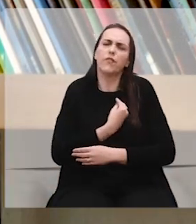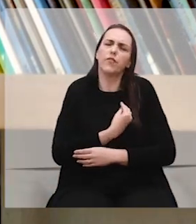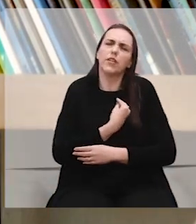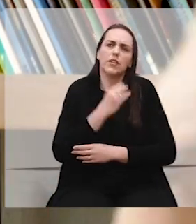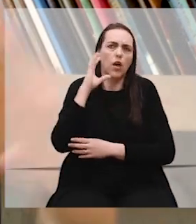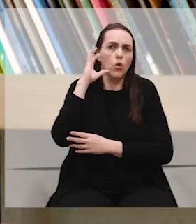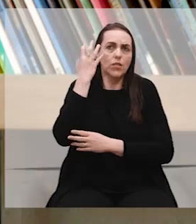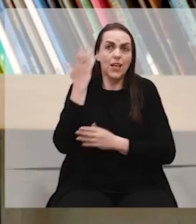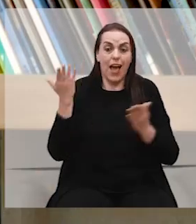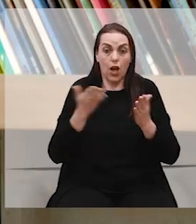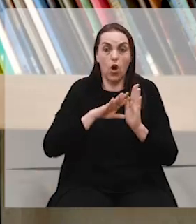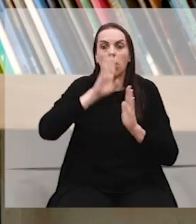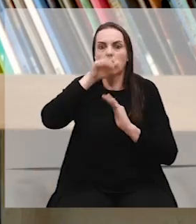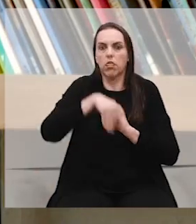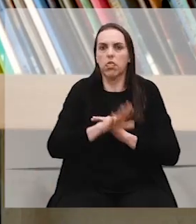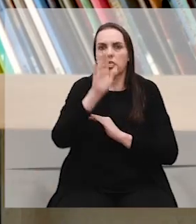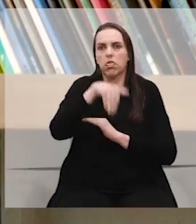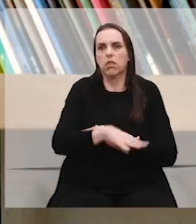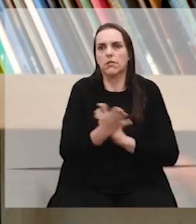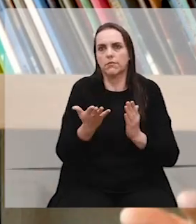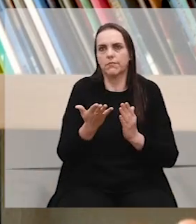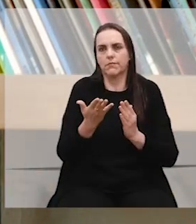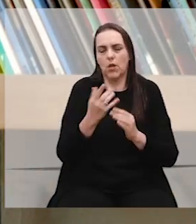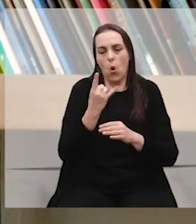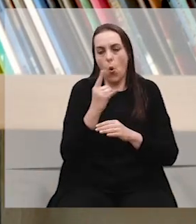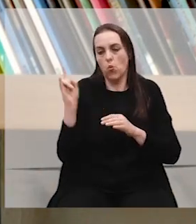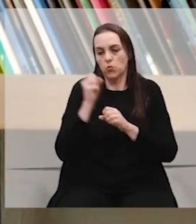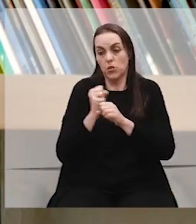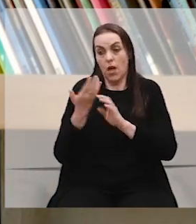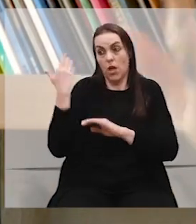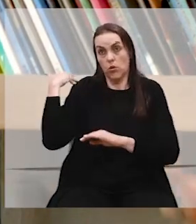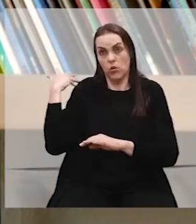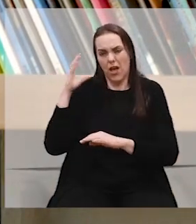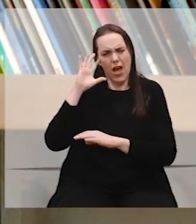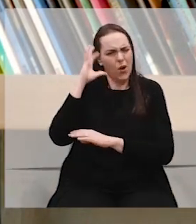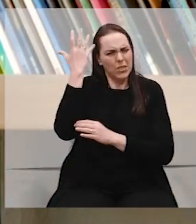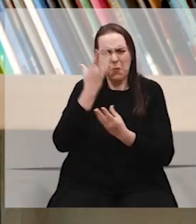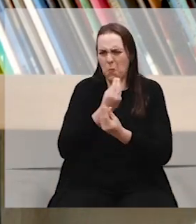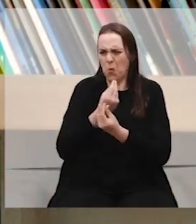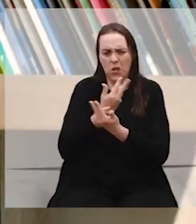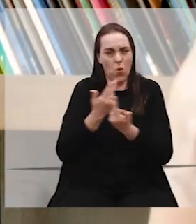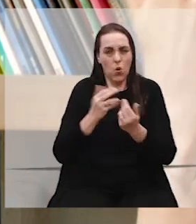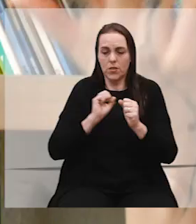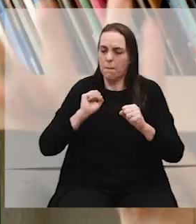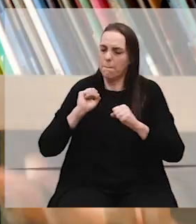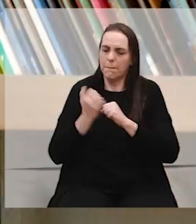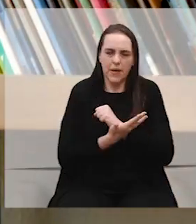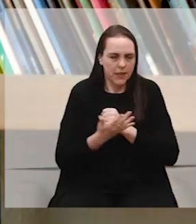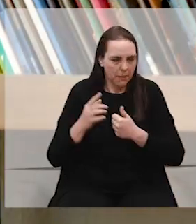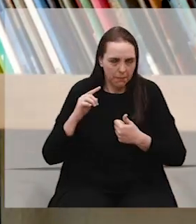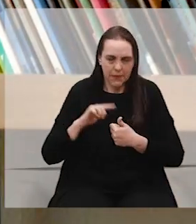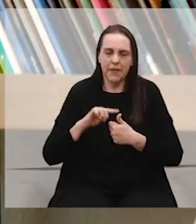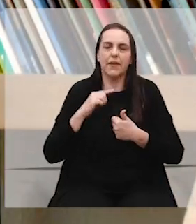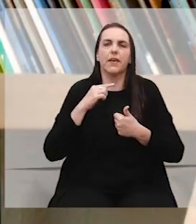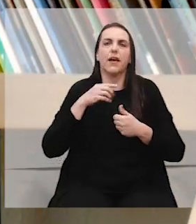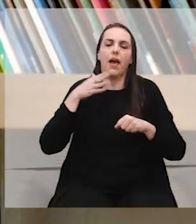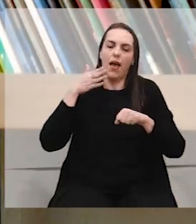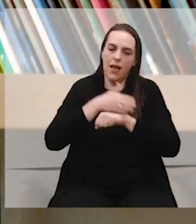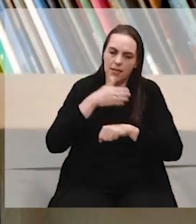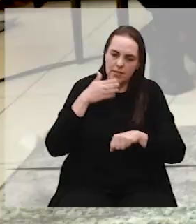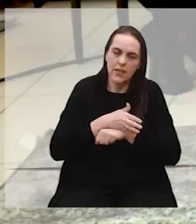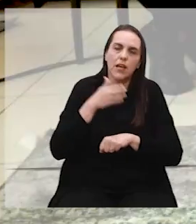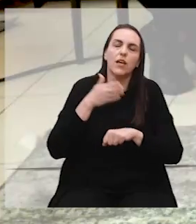linearidade das coisas acontecerem. E nos últimos anos, muita coisa aconteceu, até na questão pandêmica,